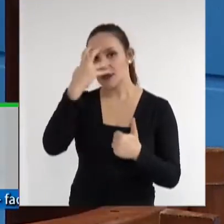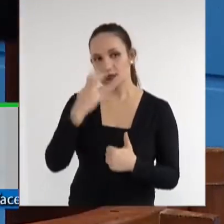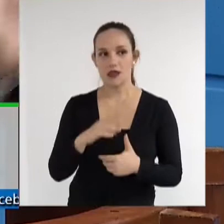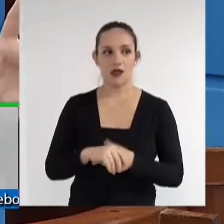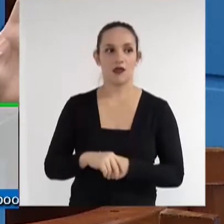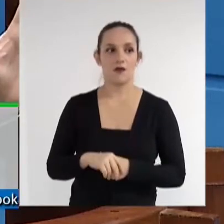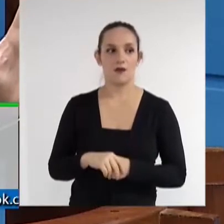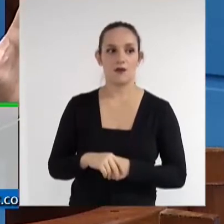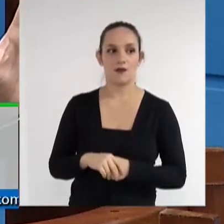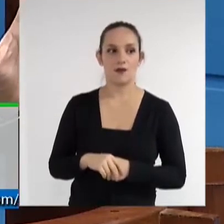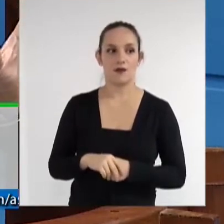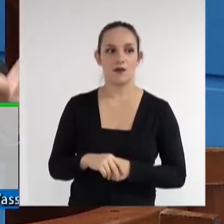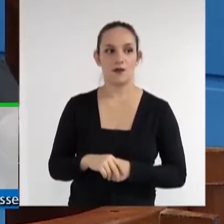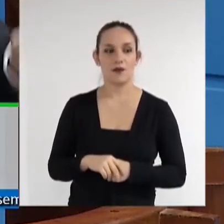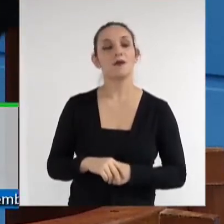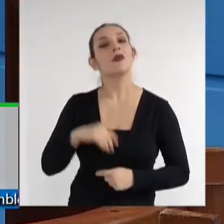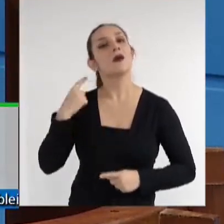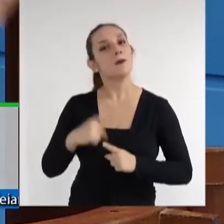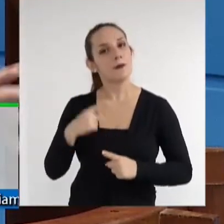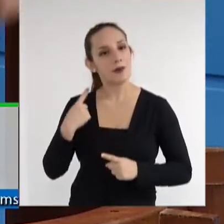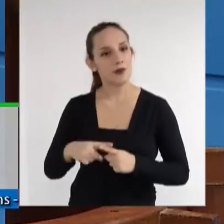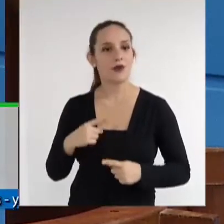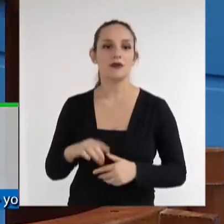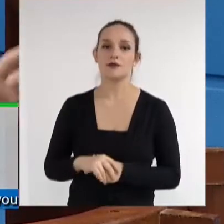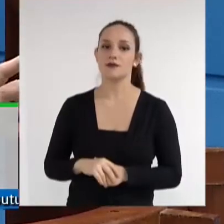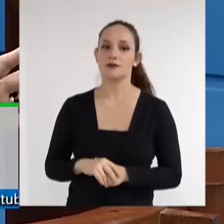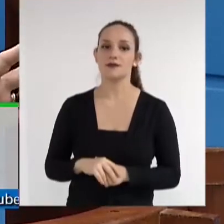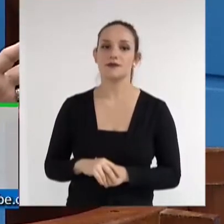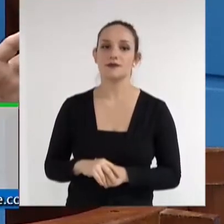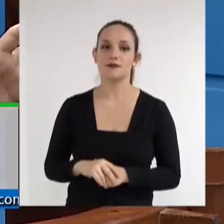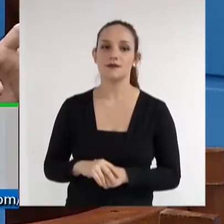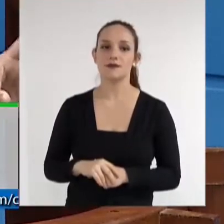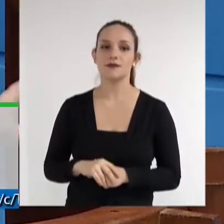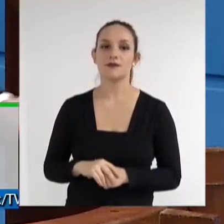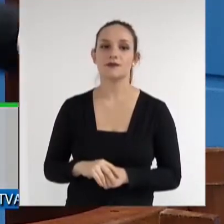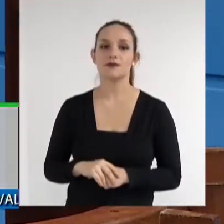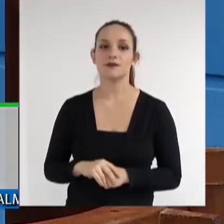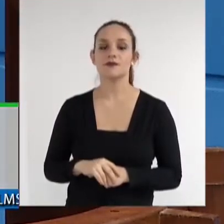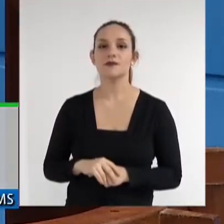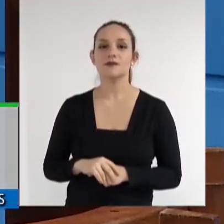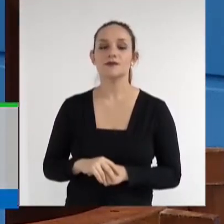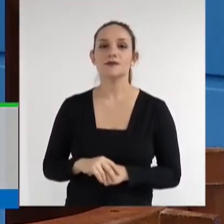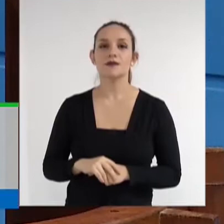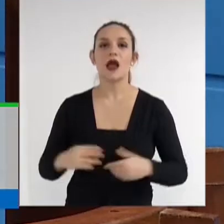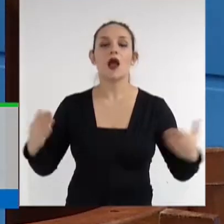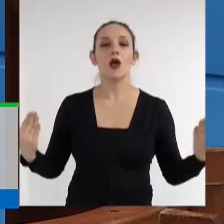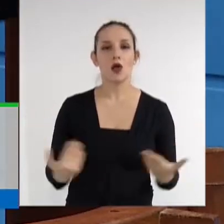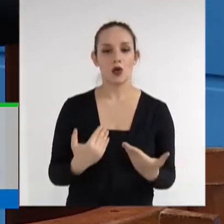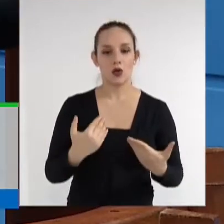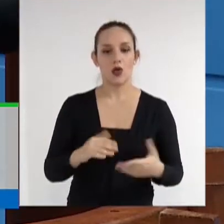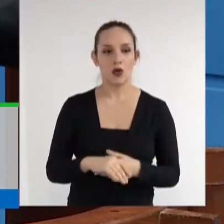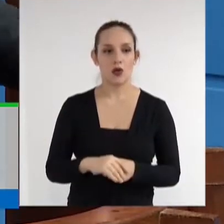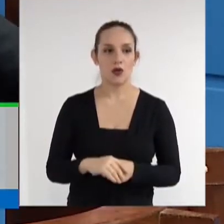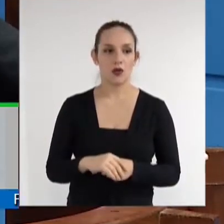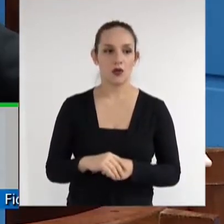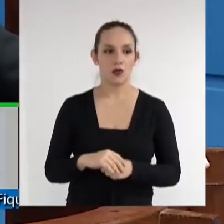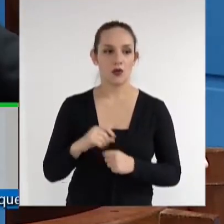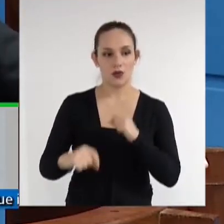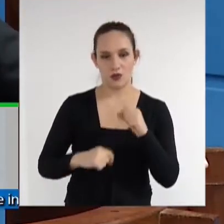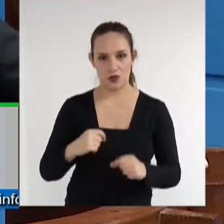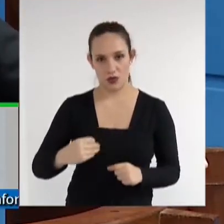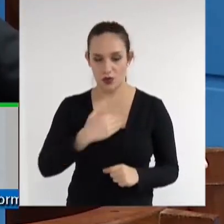no governo uma proposta voltada para a maioria mais pobre da